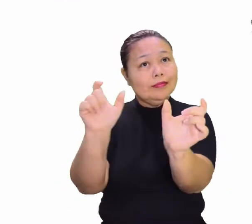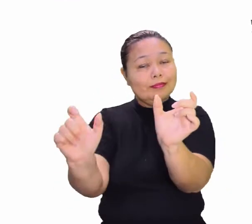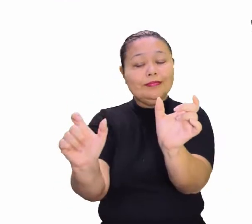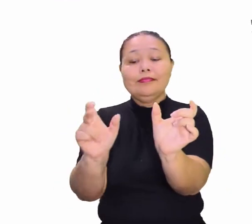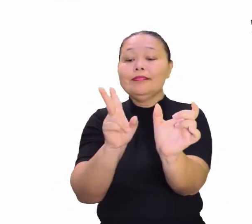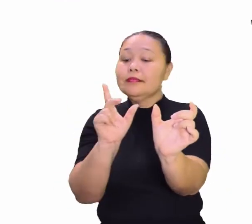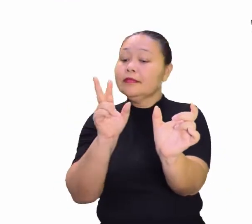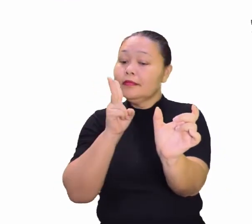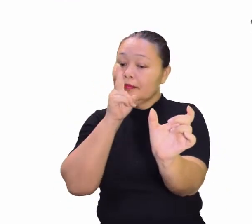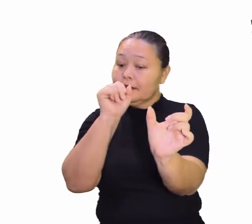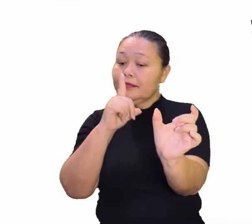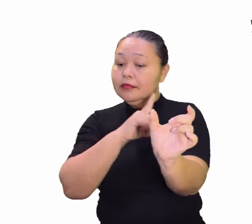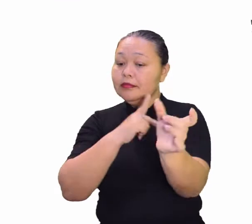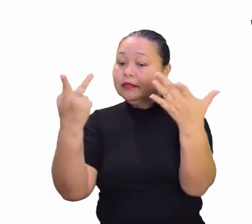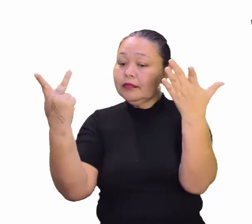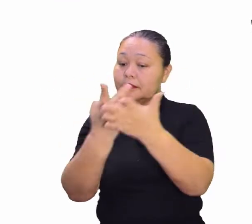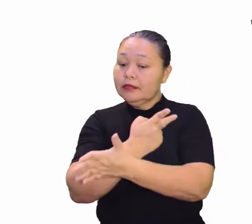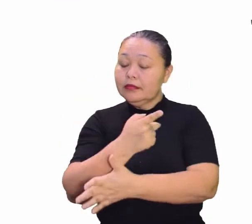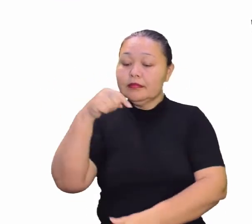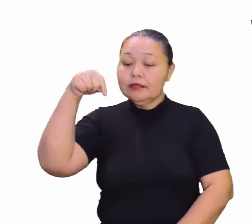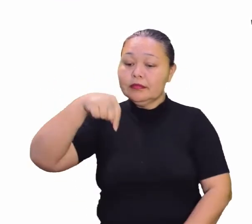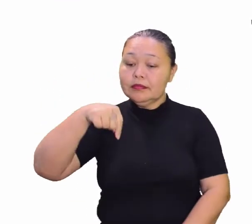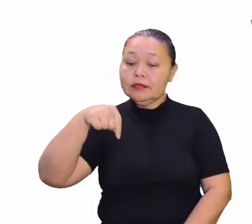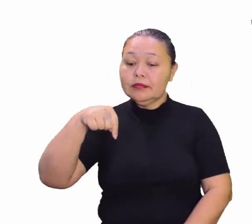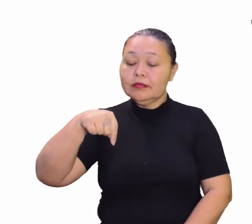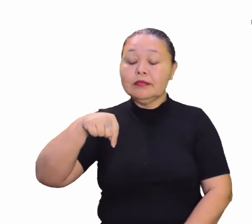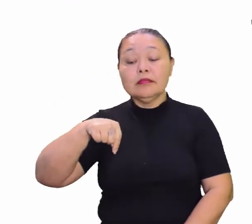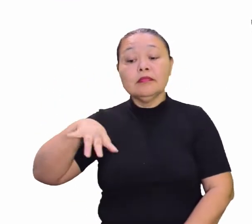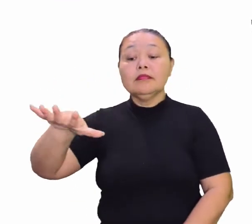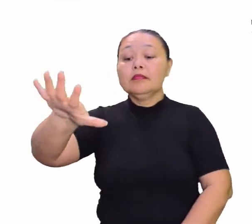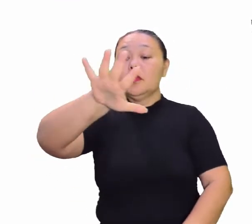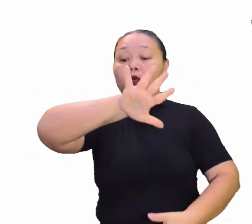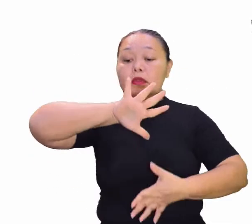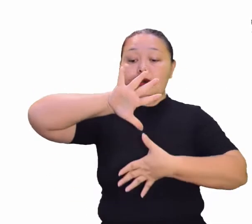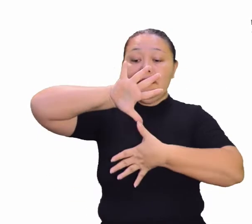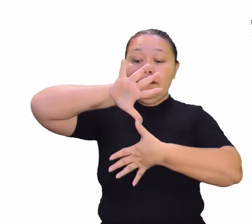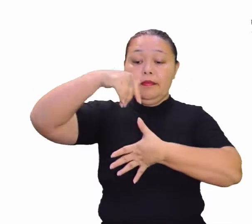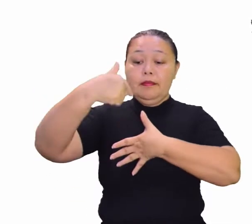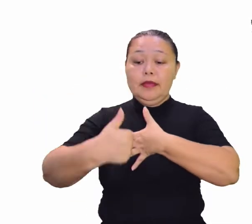que aconteceram aqui em toda a América.